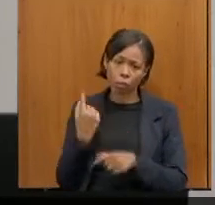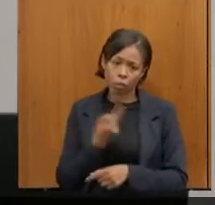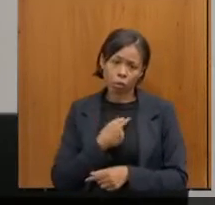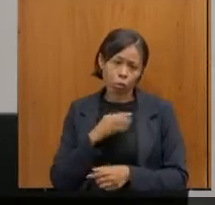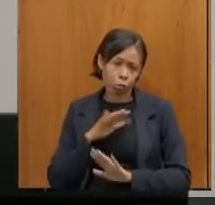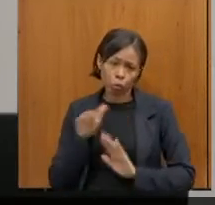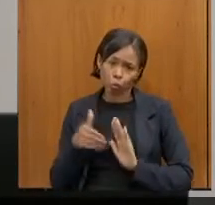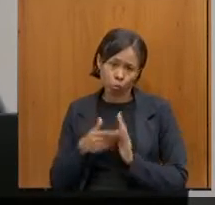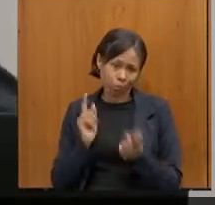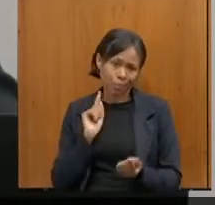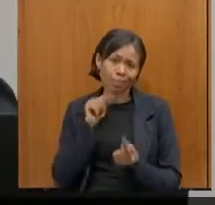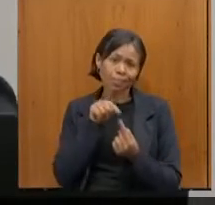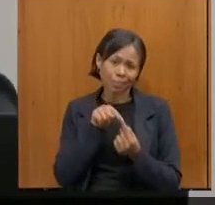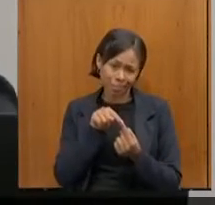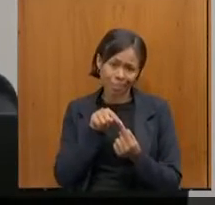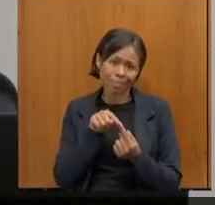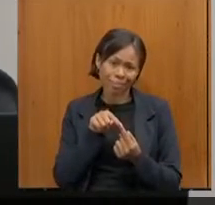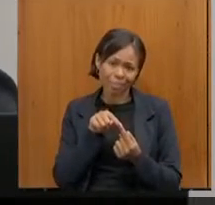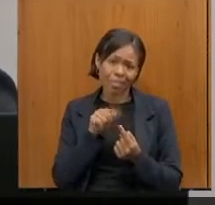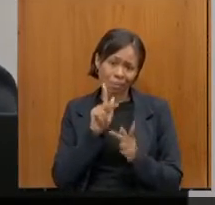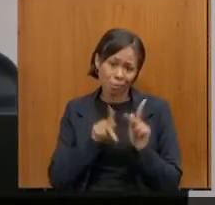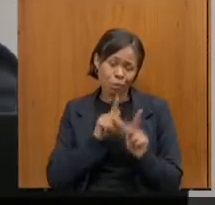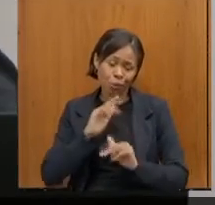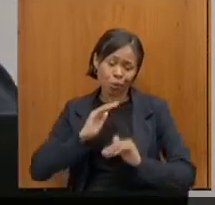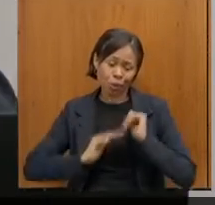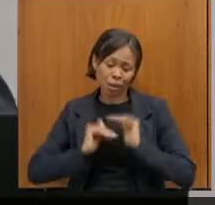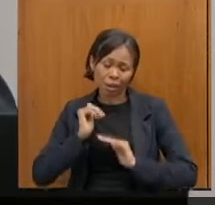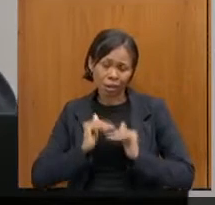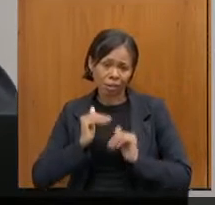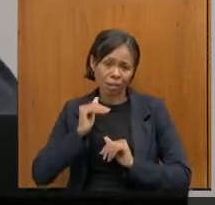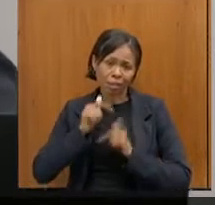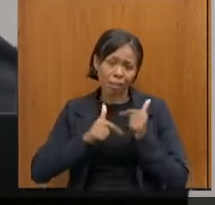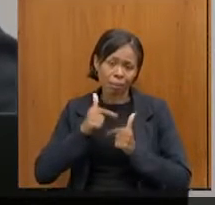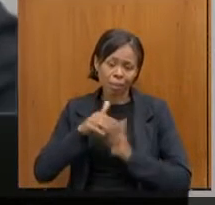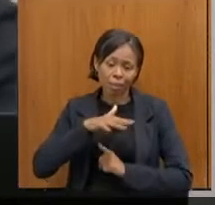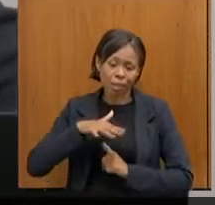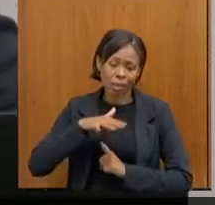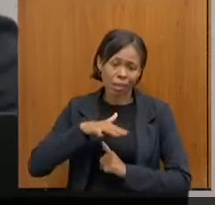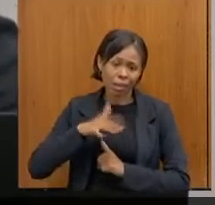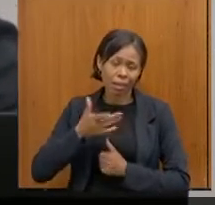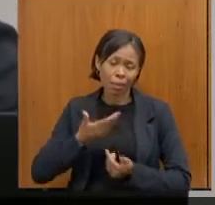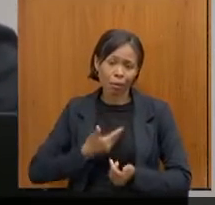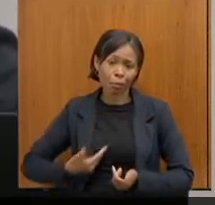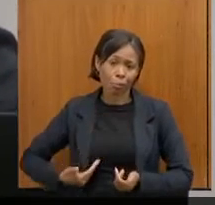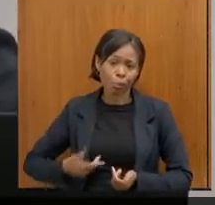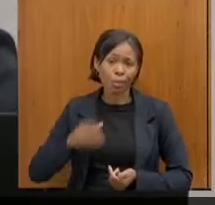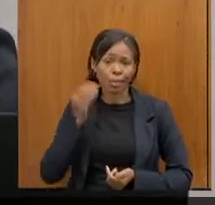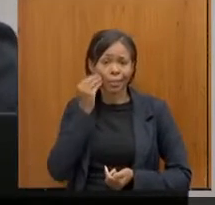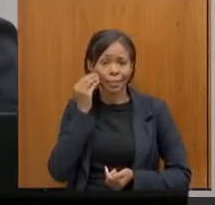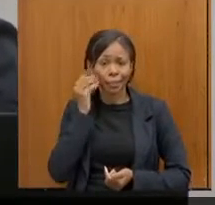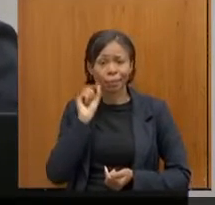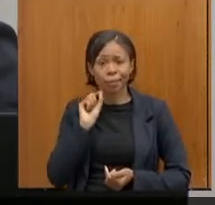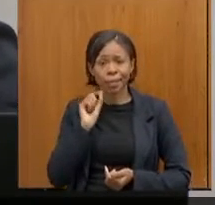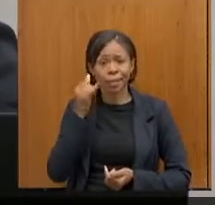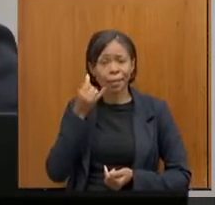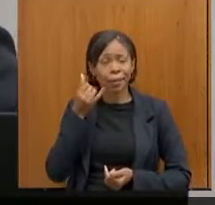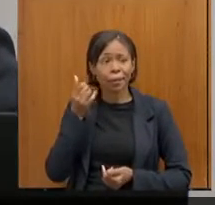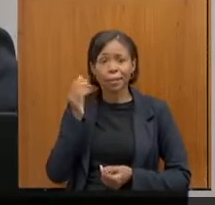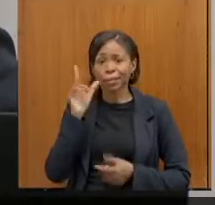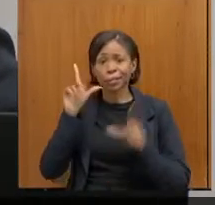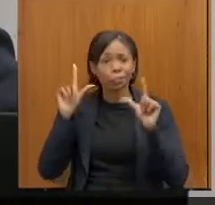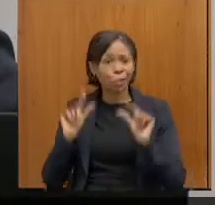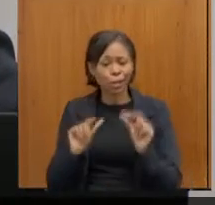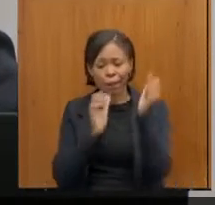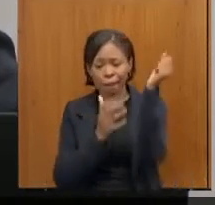todos que estão hoje na vida pública buscar principalmente no executivo buscar a desburocratização da